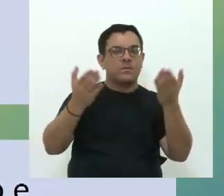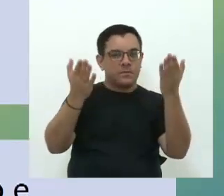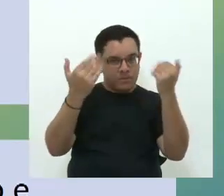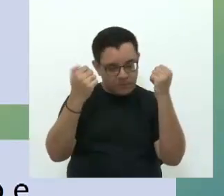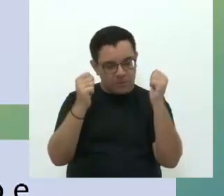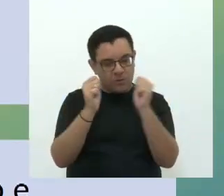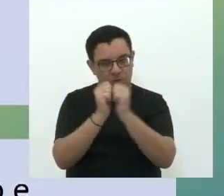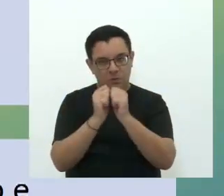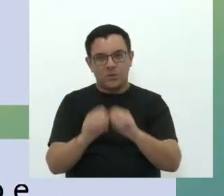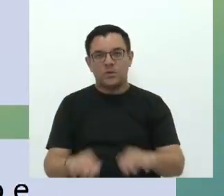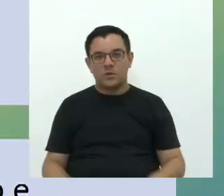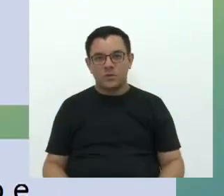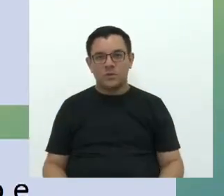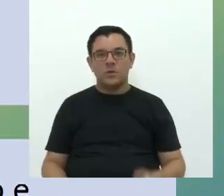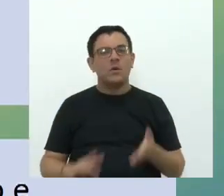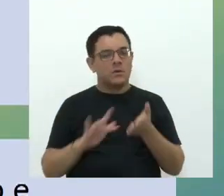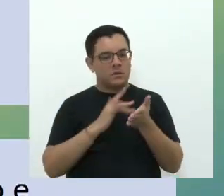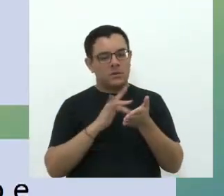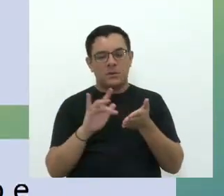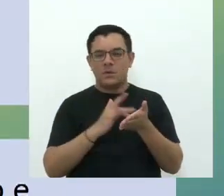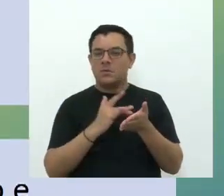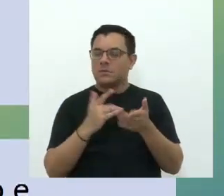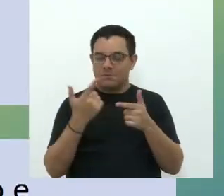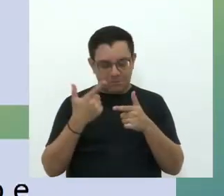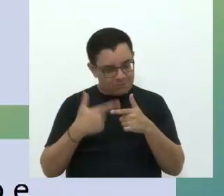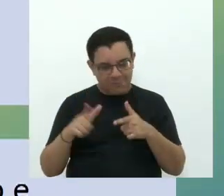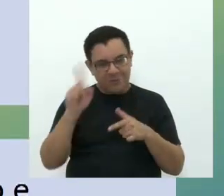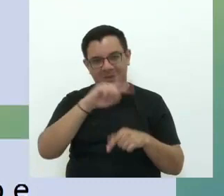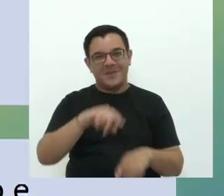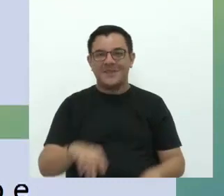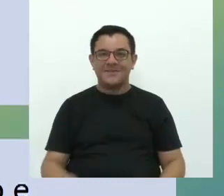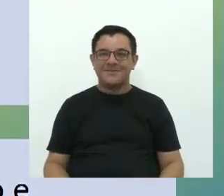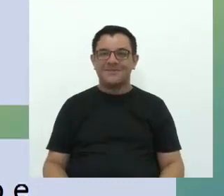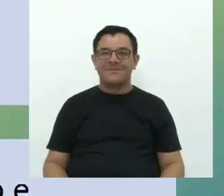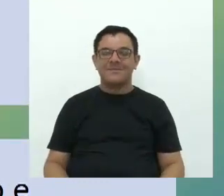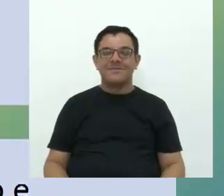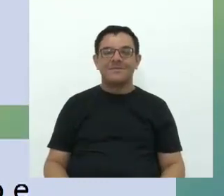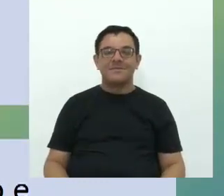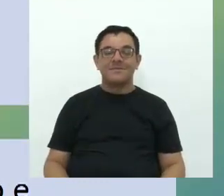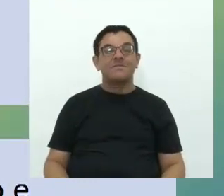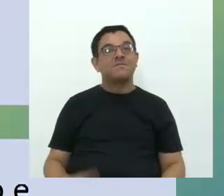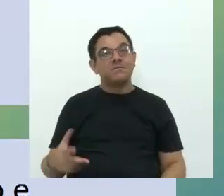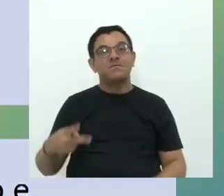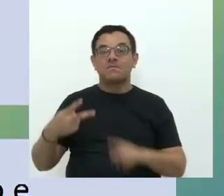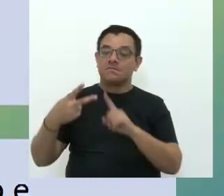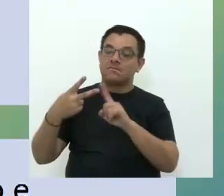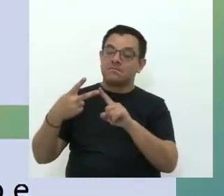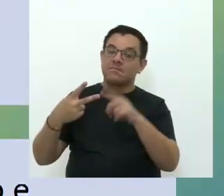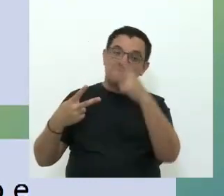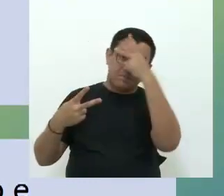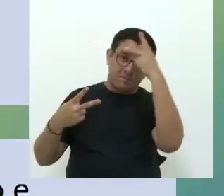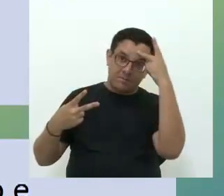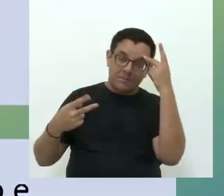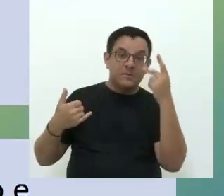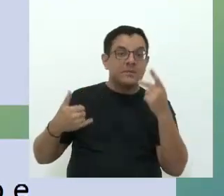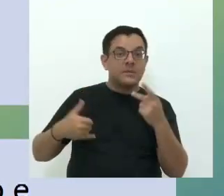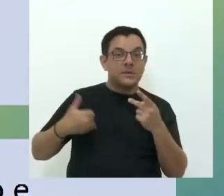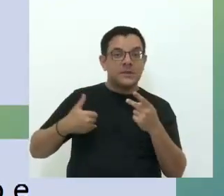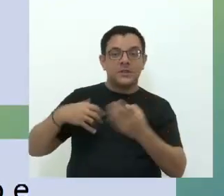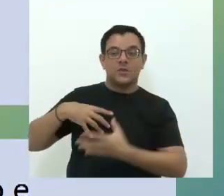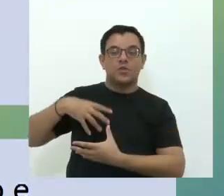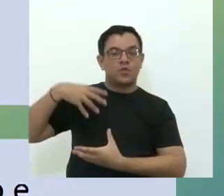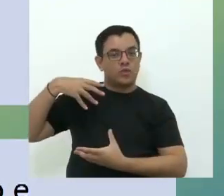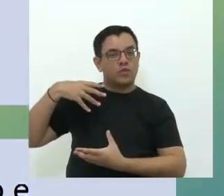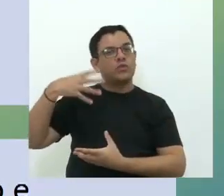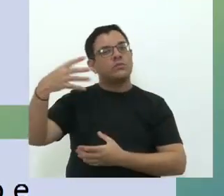conosco mesmo com o tablet na mão não tem problema e por outro lado pessoas de mais idade venham conosco